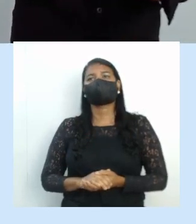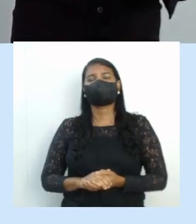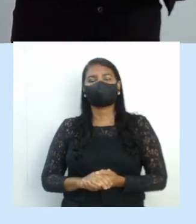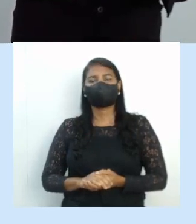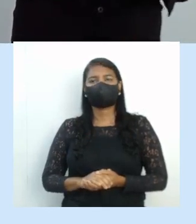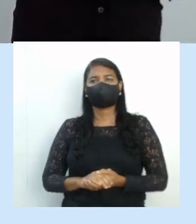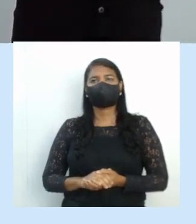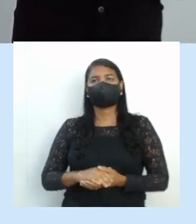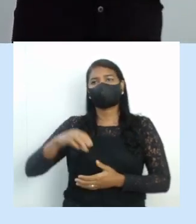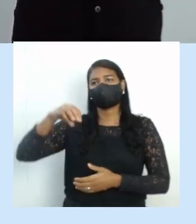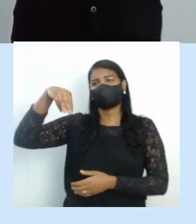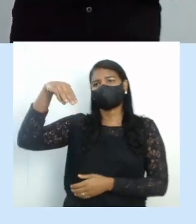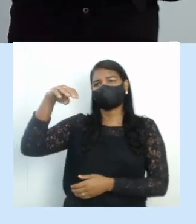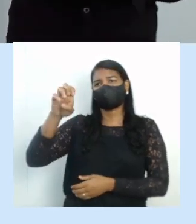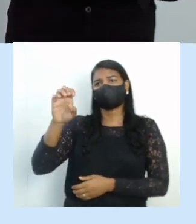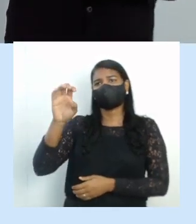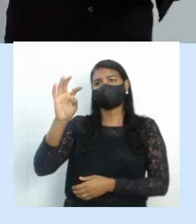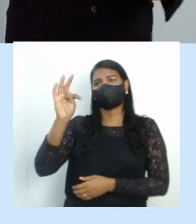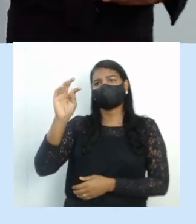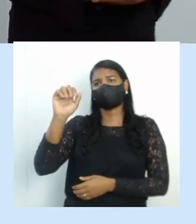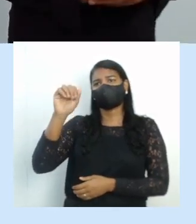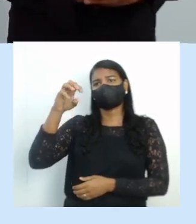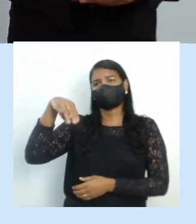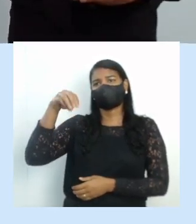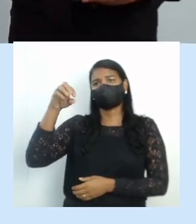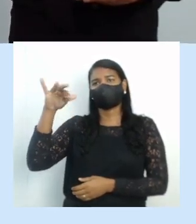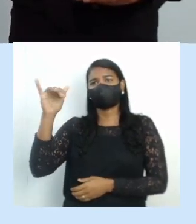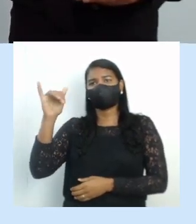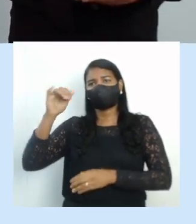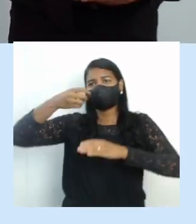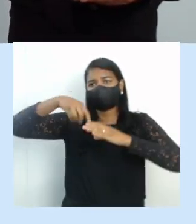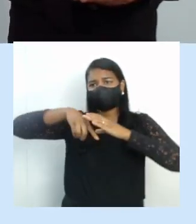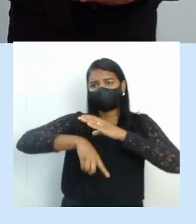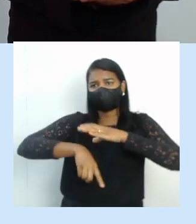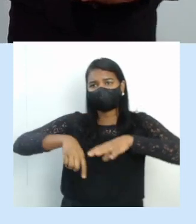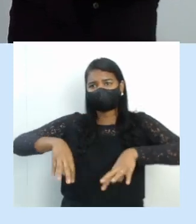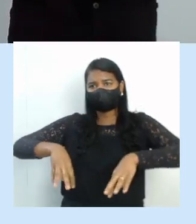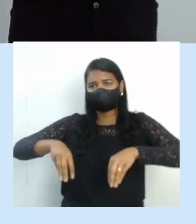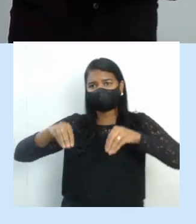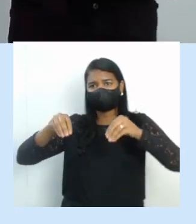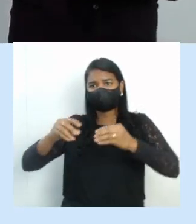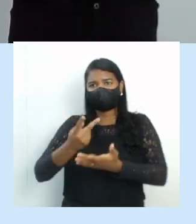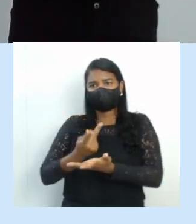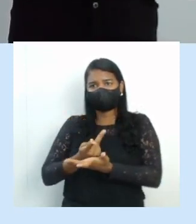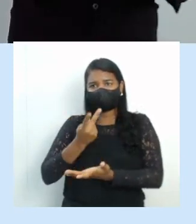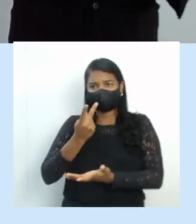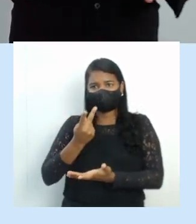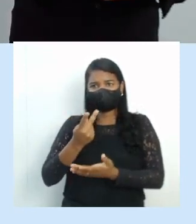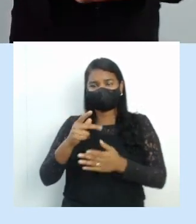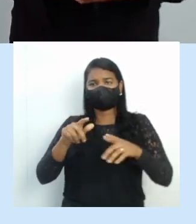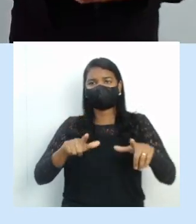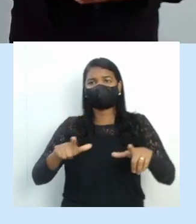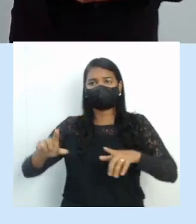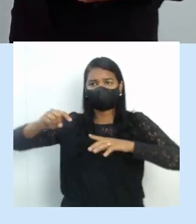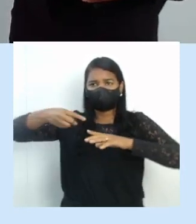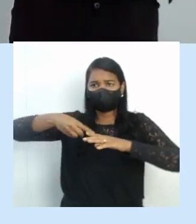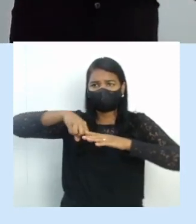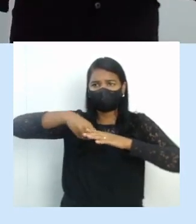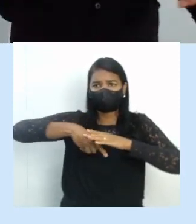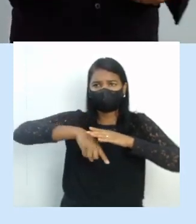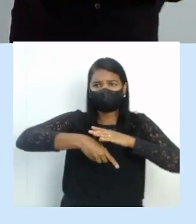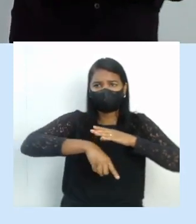metamorfismo ele só vai ocorrer no interior da Terra, justamente, em zonas muito profundas